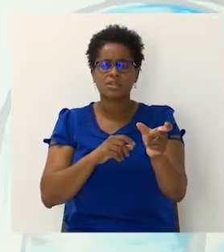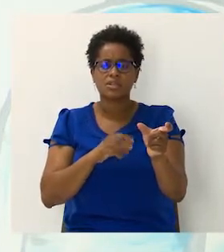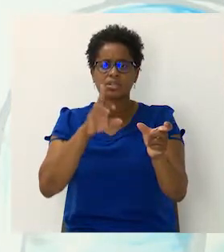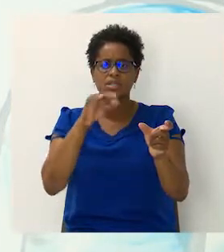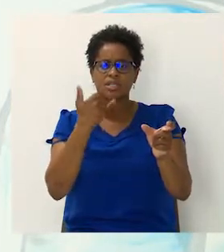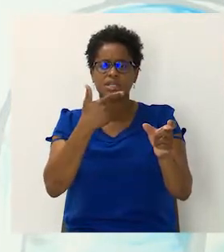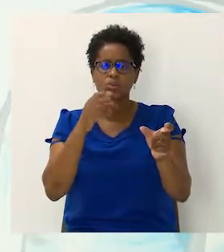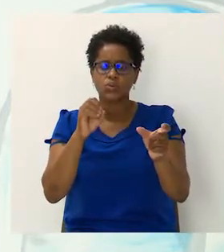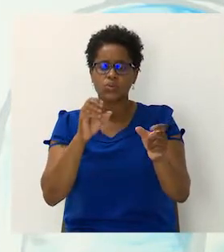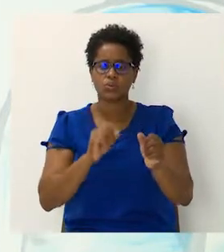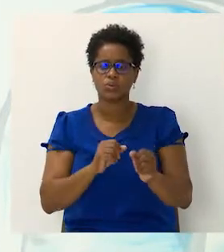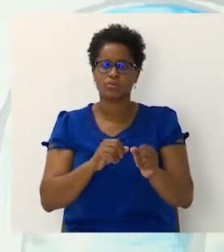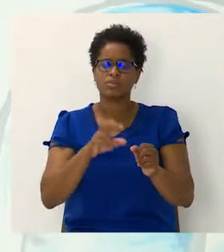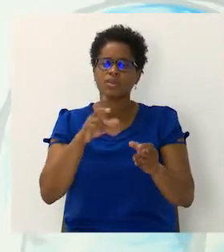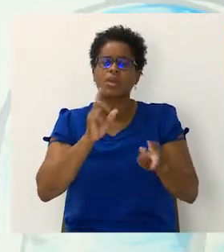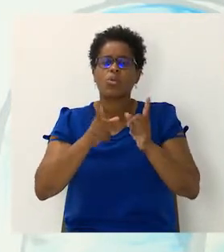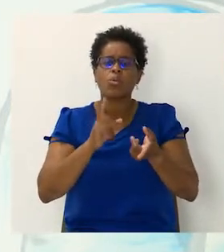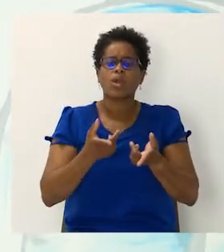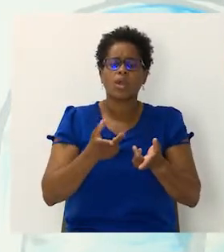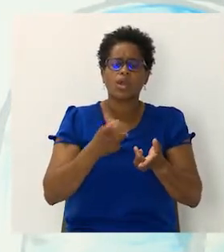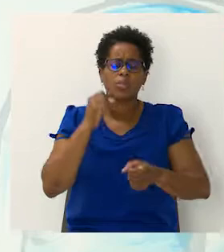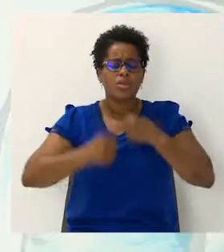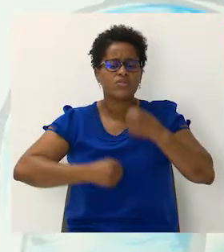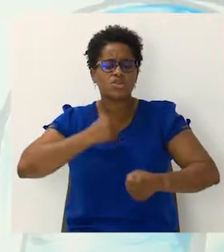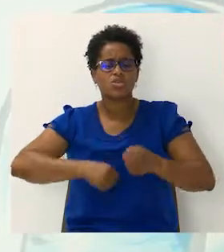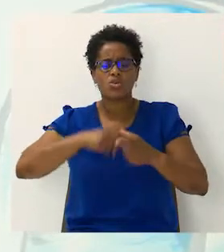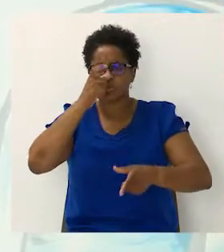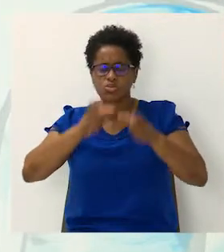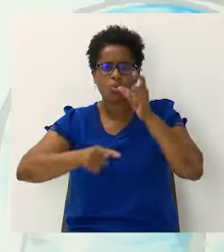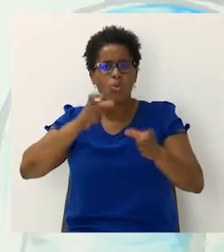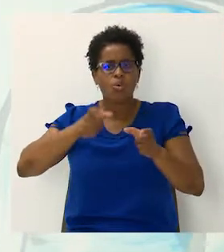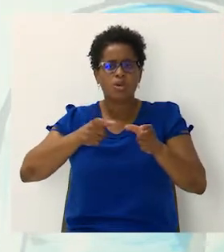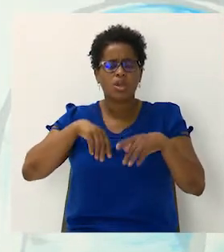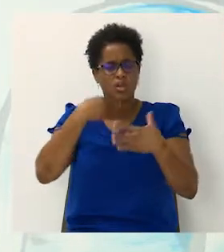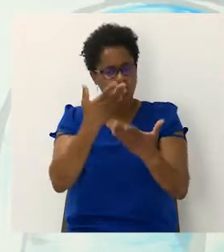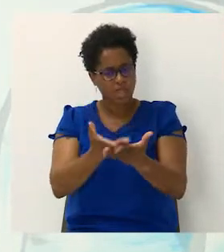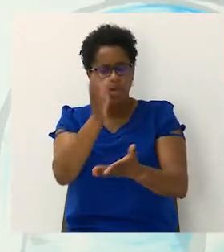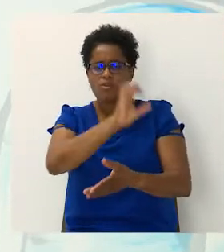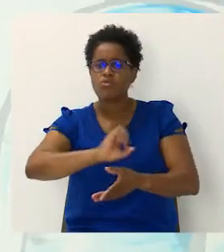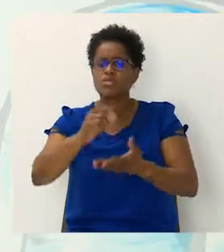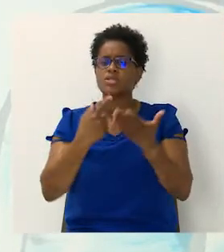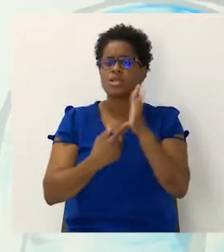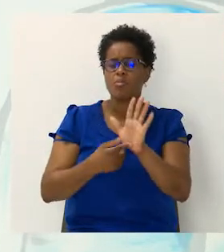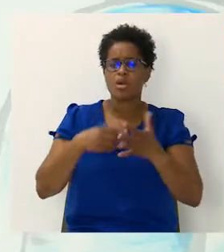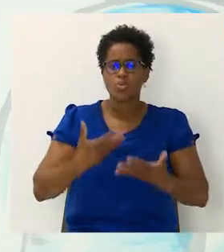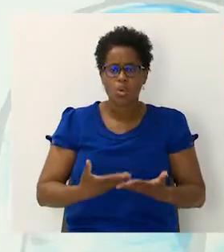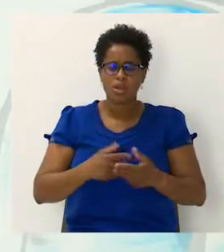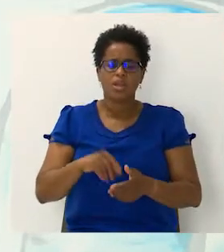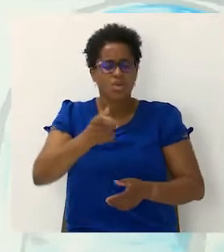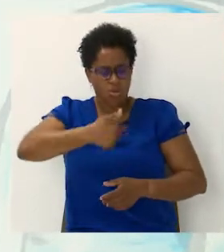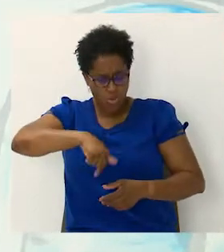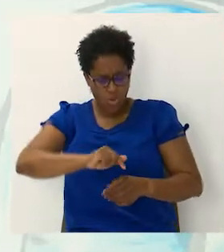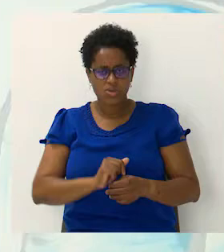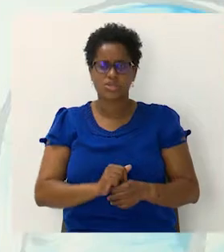rito? Rito é uma manifestação humana. Dou-vos um exemplo atual.